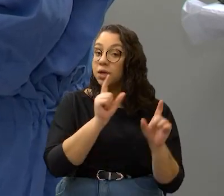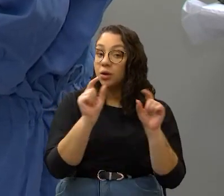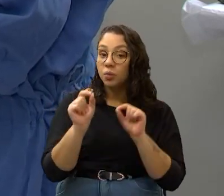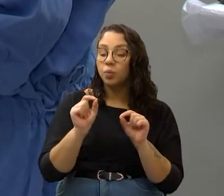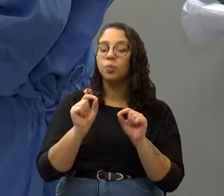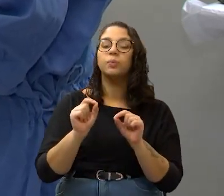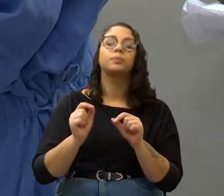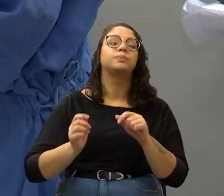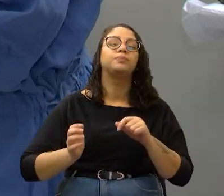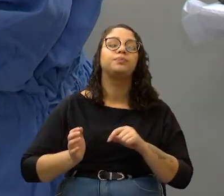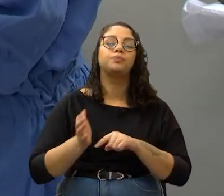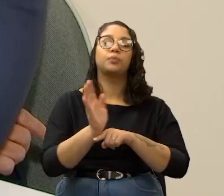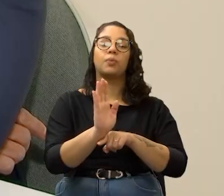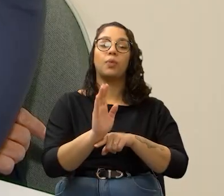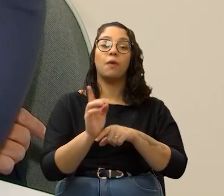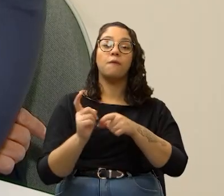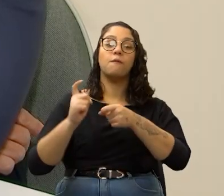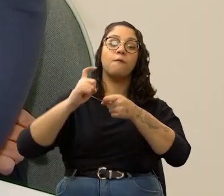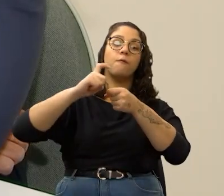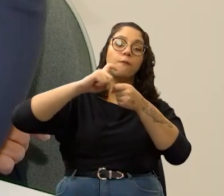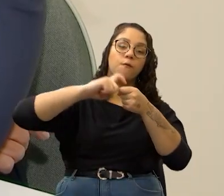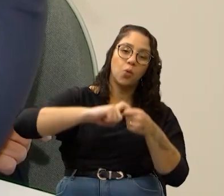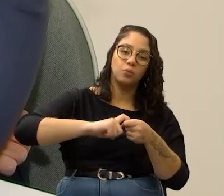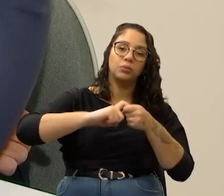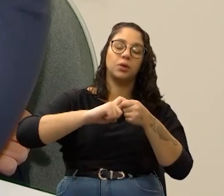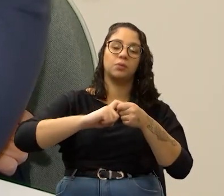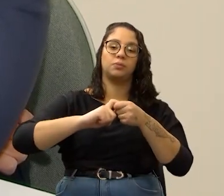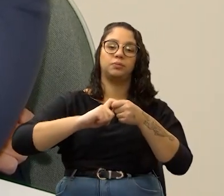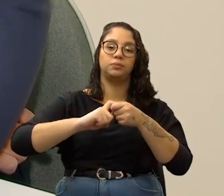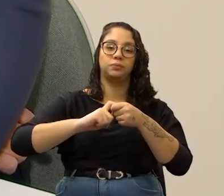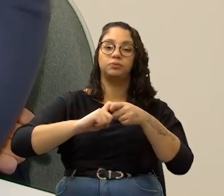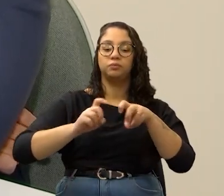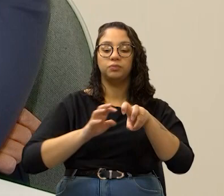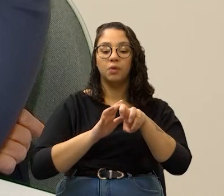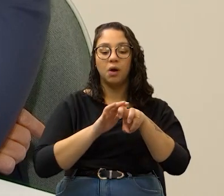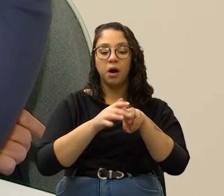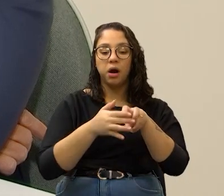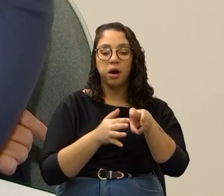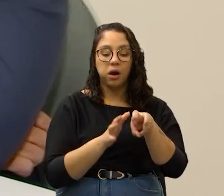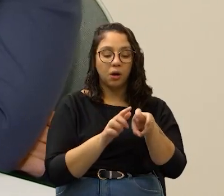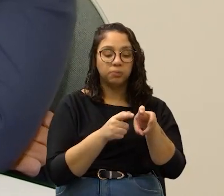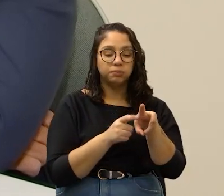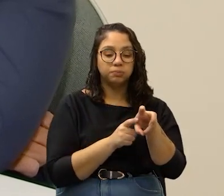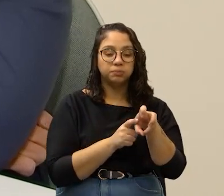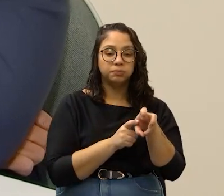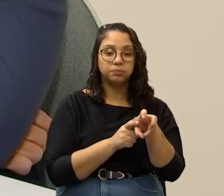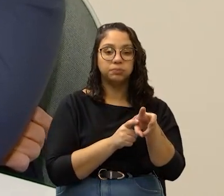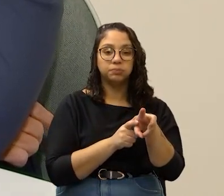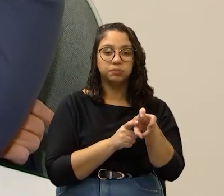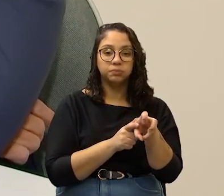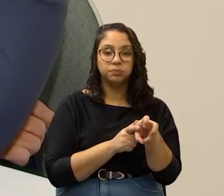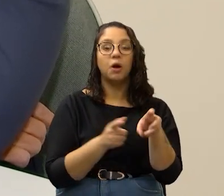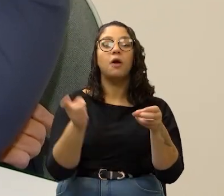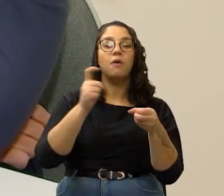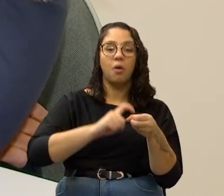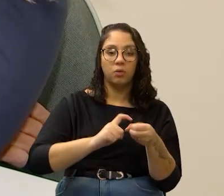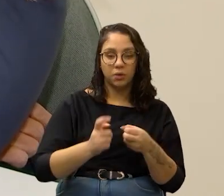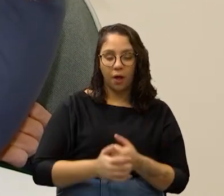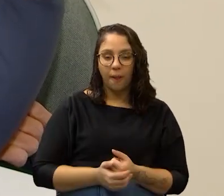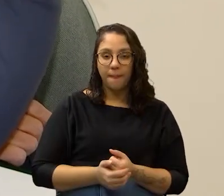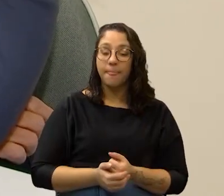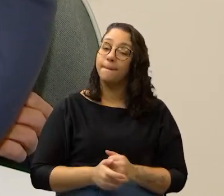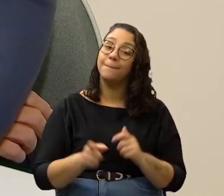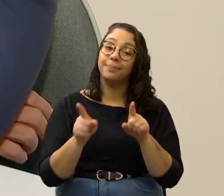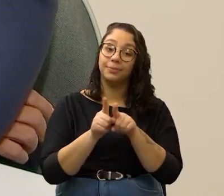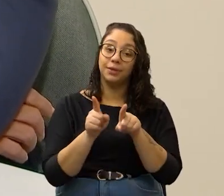uma contribuição de regeneração daquela cartilagem articular ali, né? Além